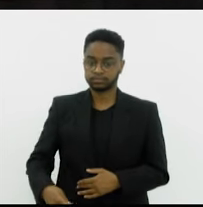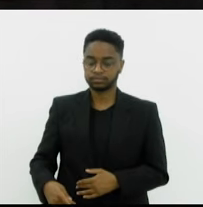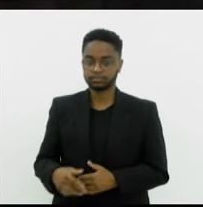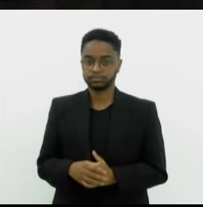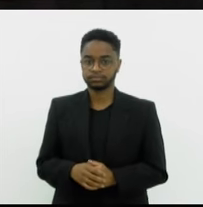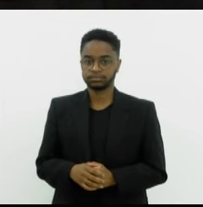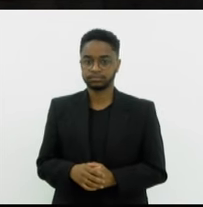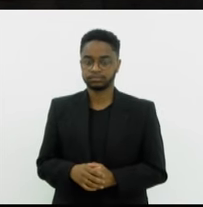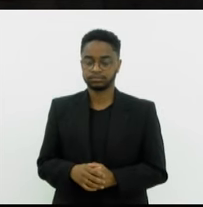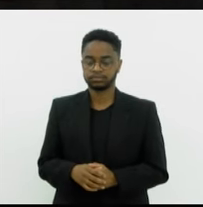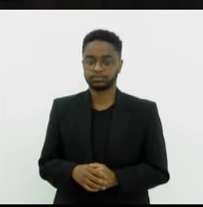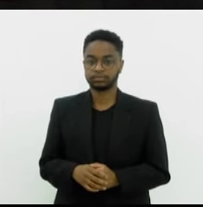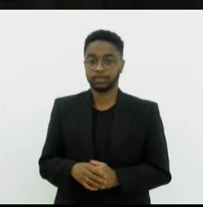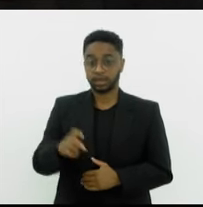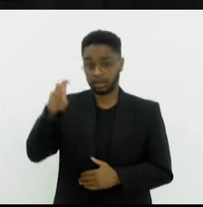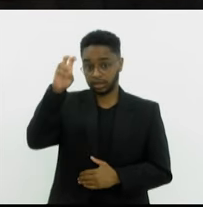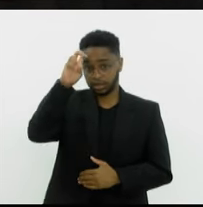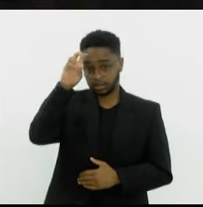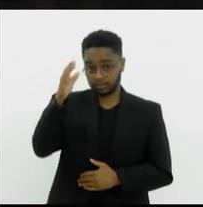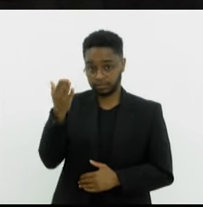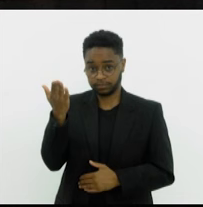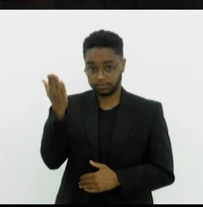na última quinta-feira,